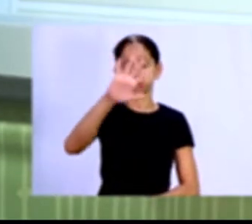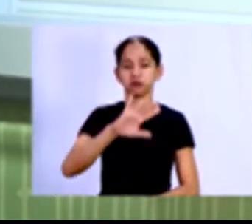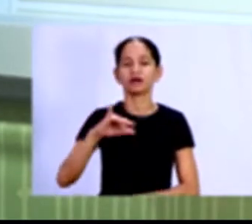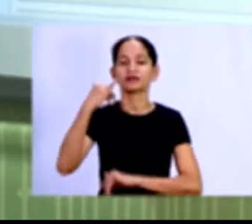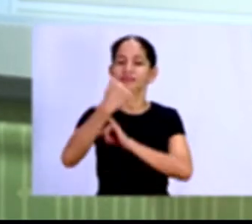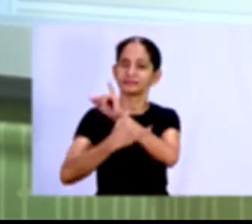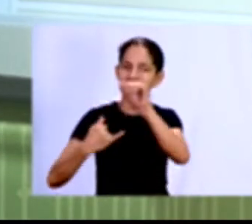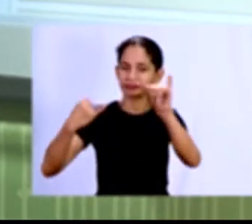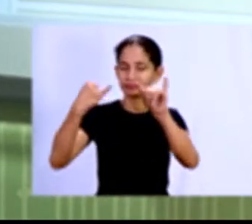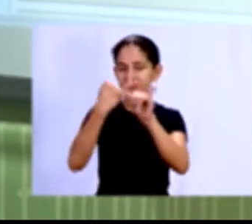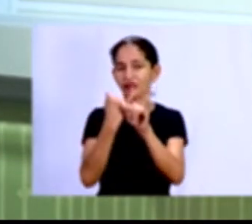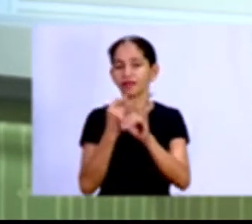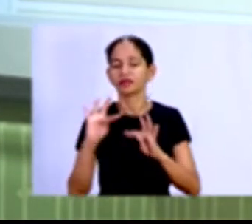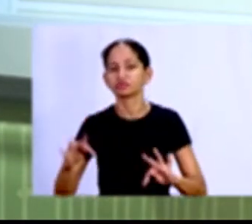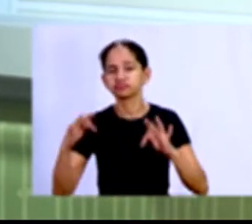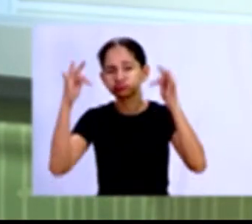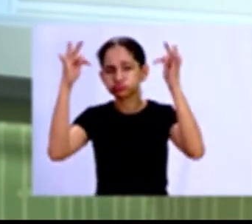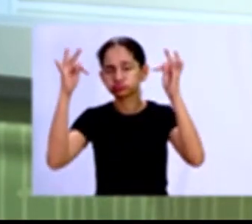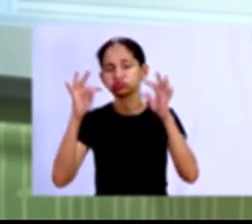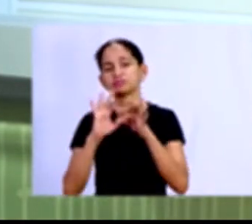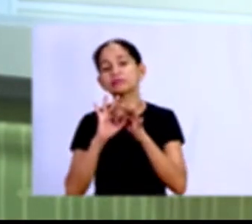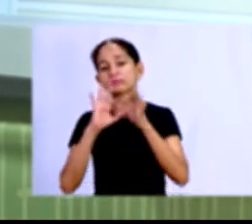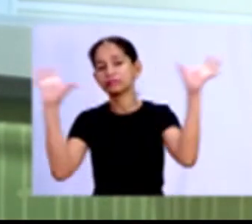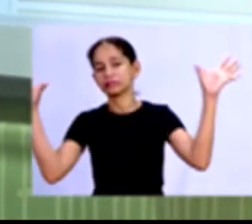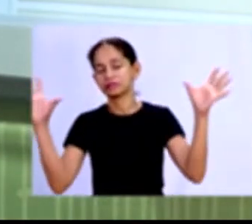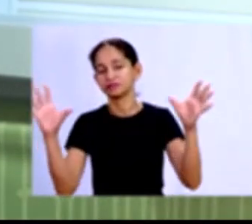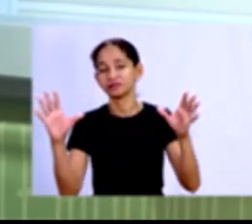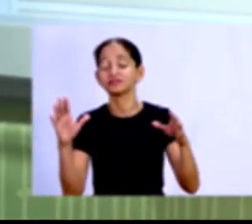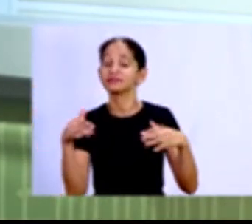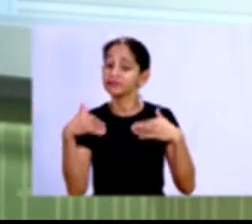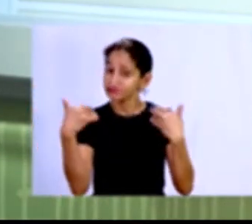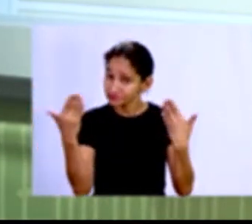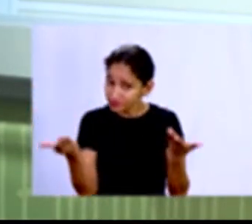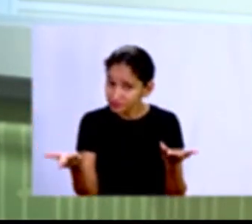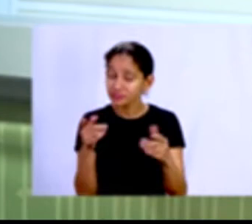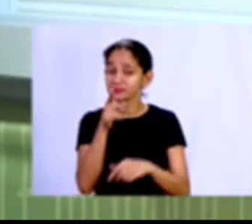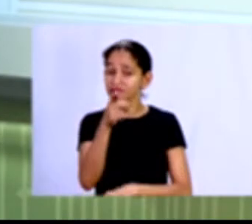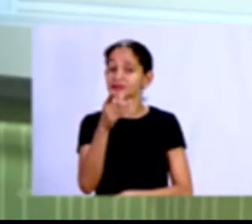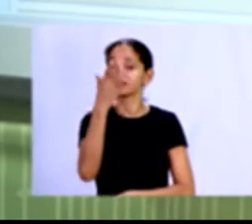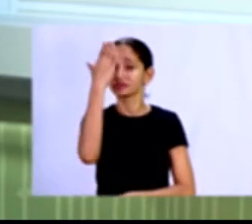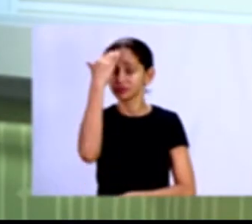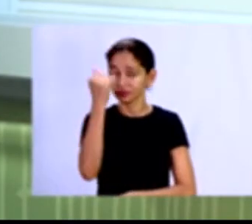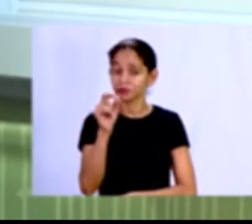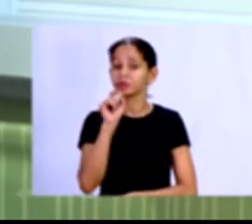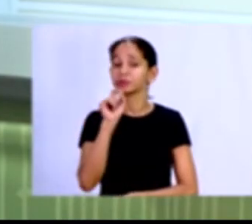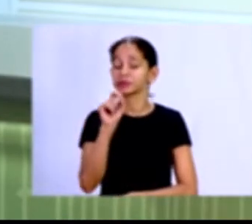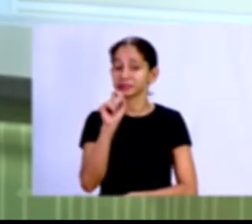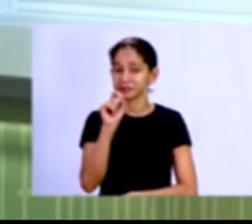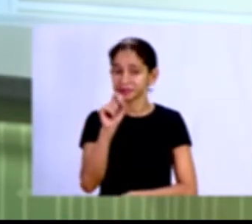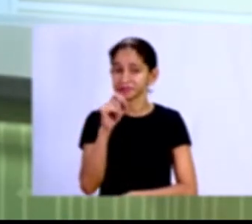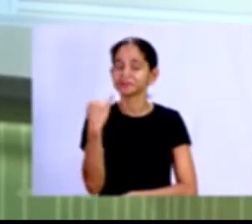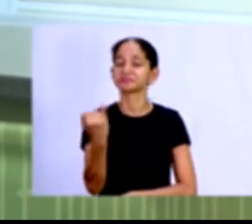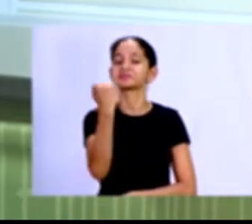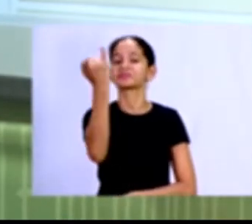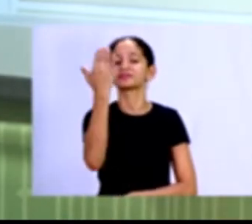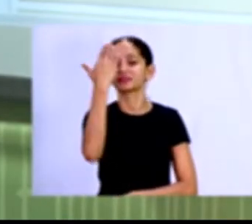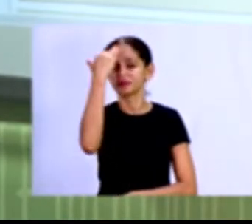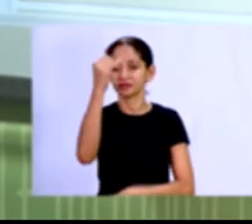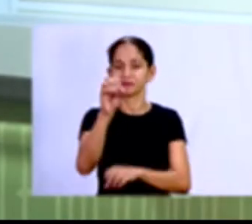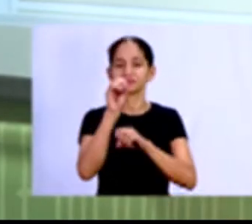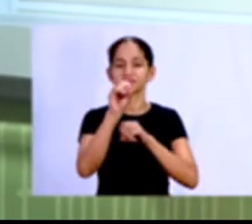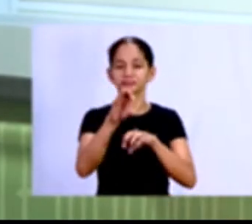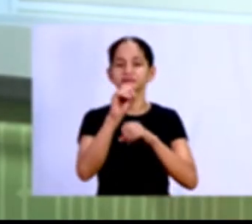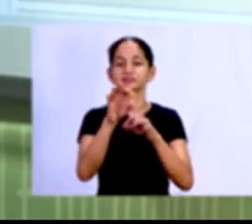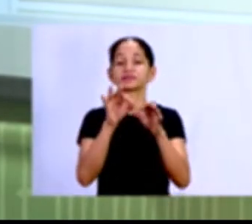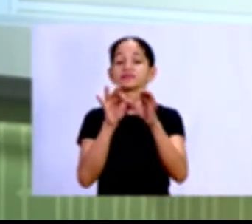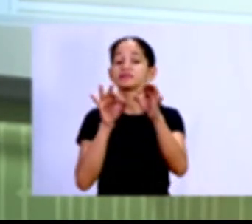né, possibilidade e liberdade, entre aspas, nós queremos deixar para você uma coisa que é muito importante em educação à